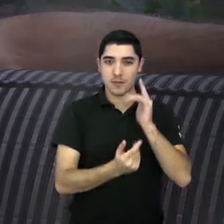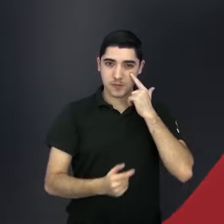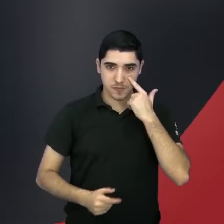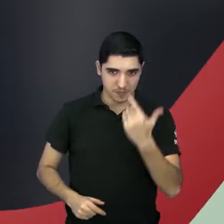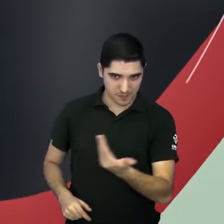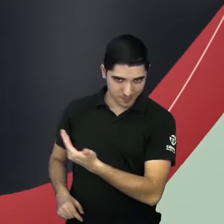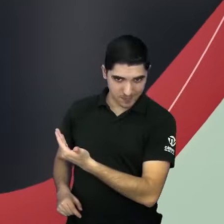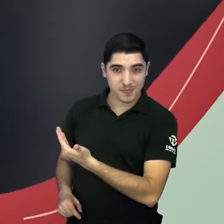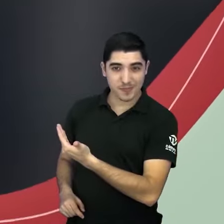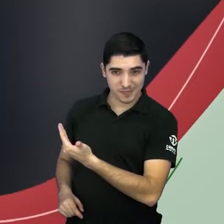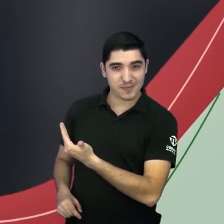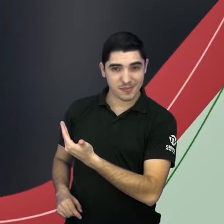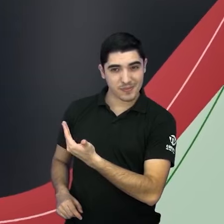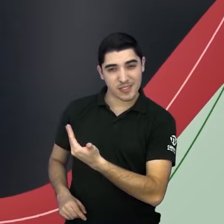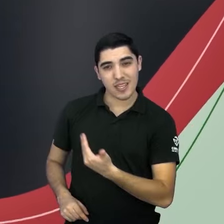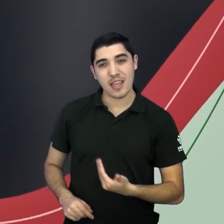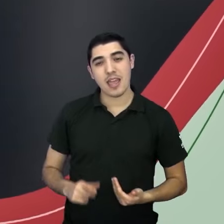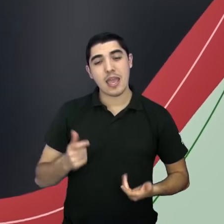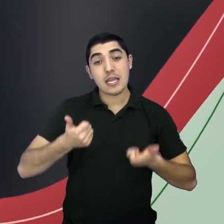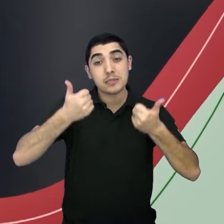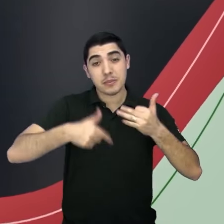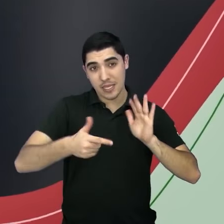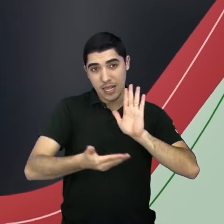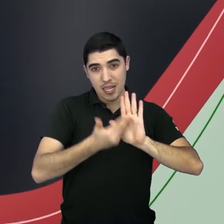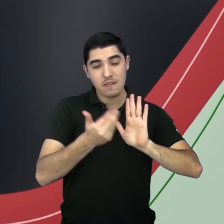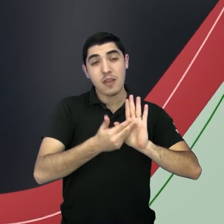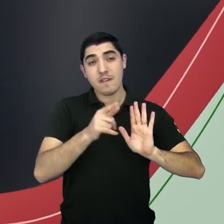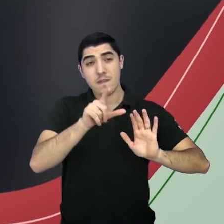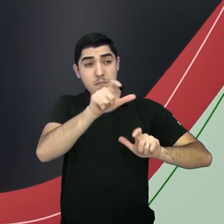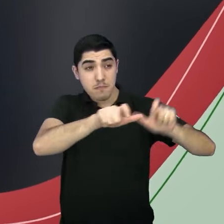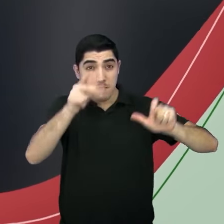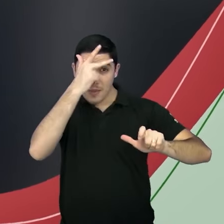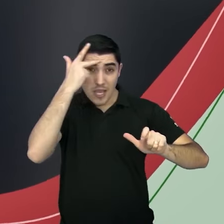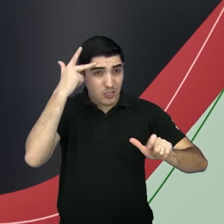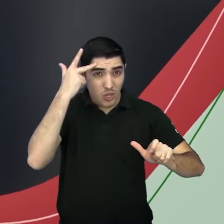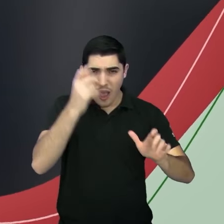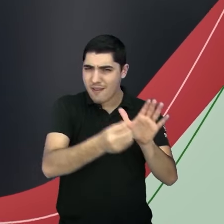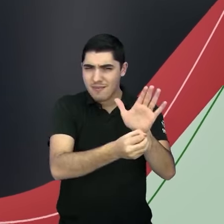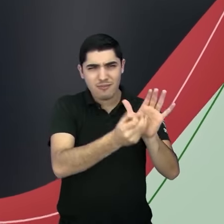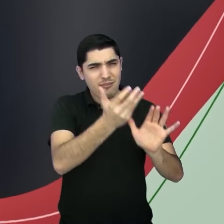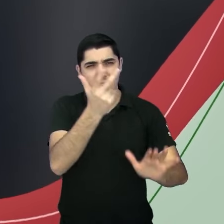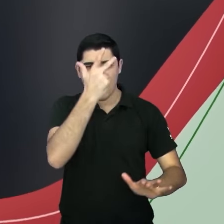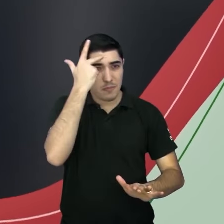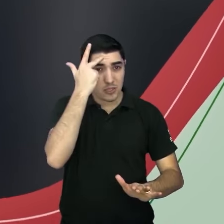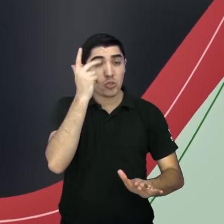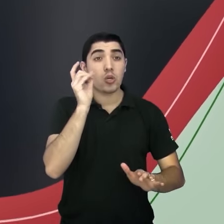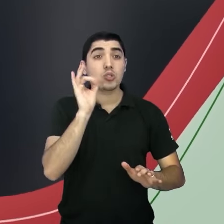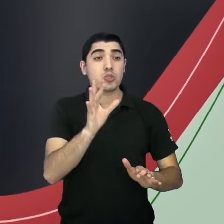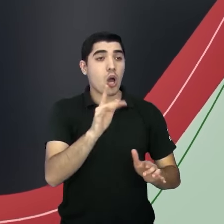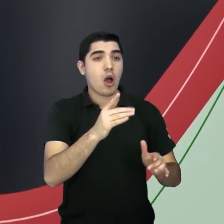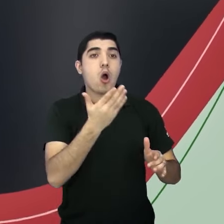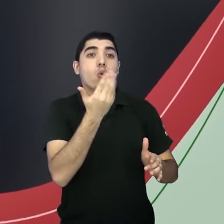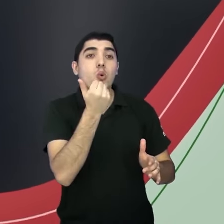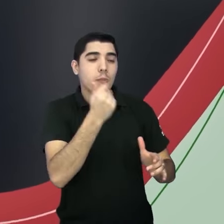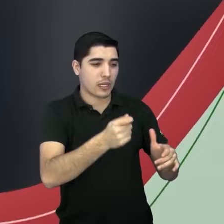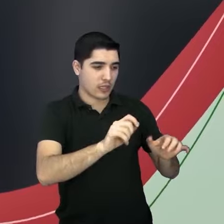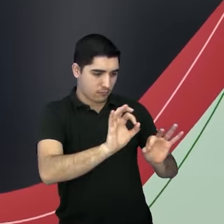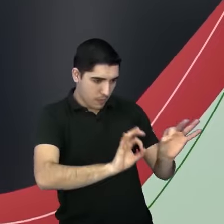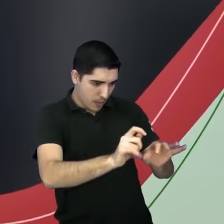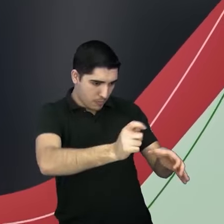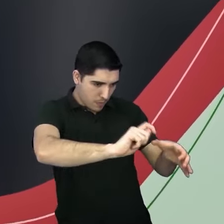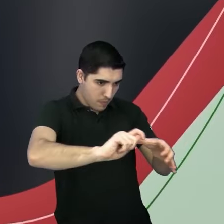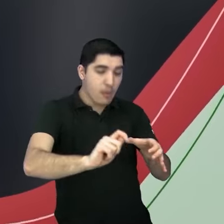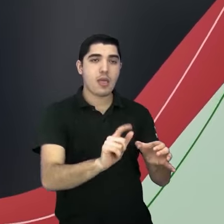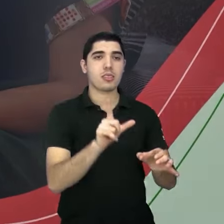dele, A Terra dos Miquins, ele fala, havia muita gente que vivia de fazer marmita e